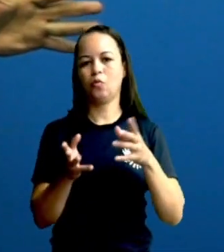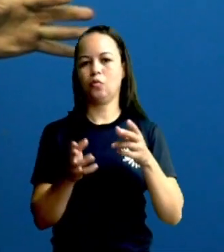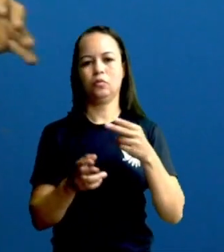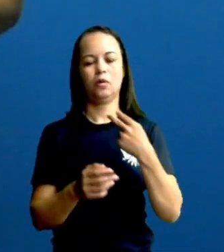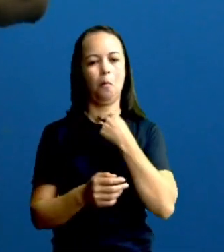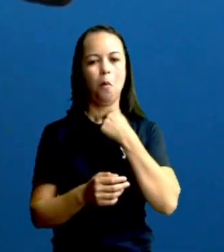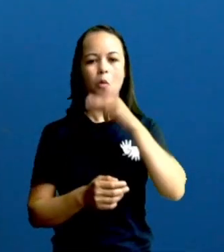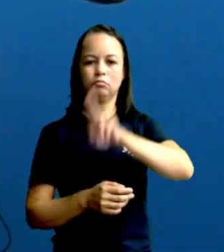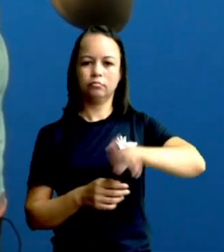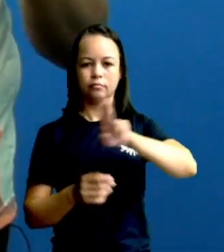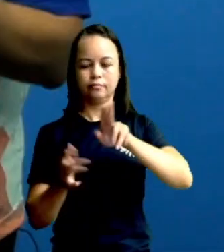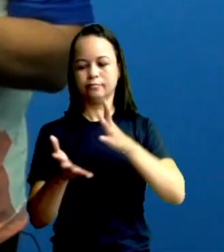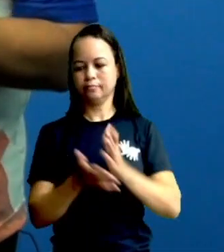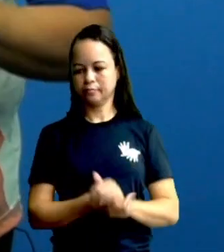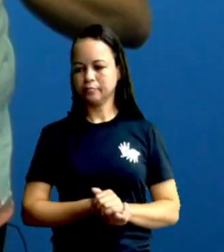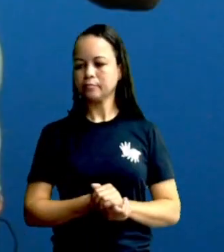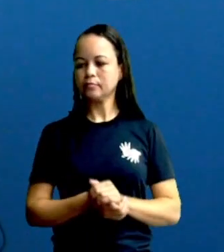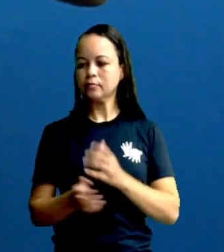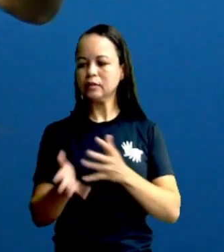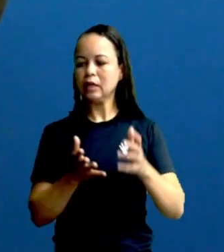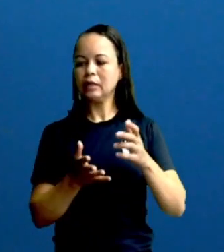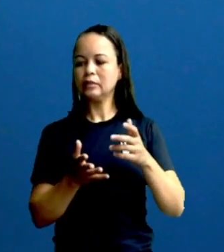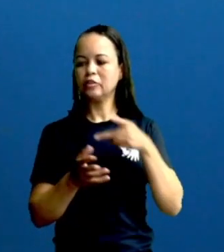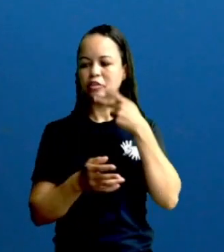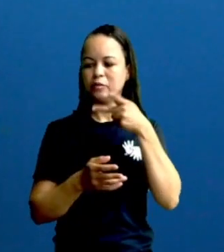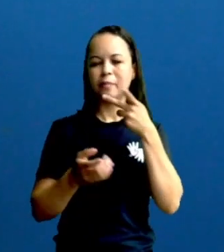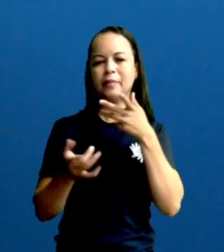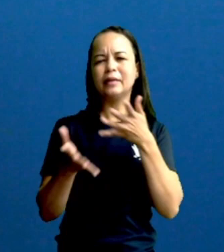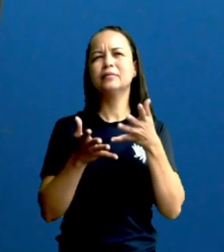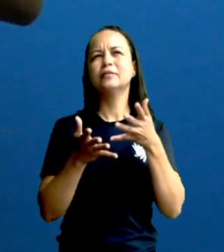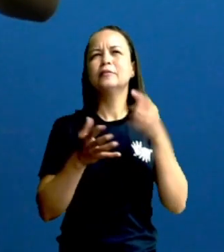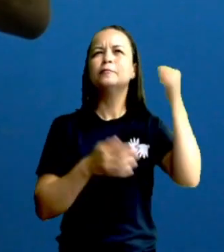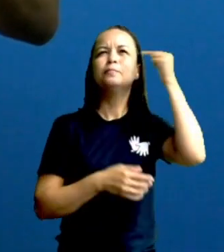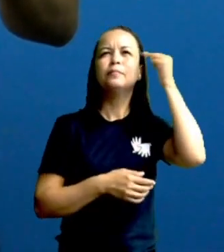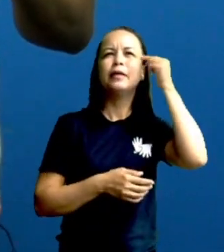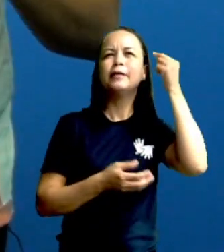de Imunização, quando a gente pensa de uma cadeia